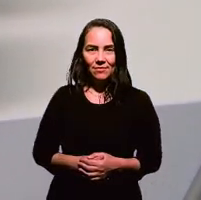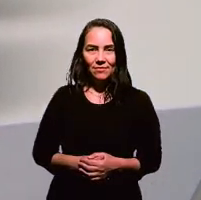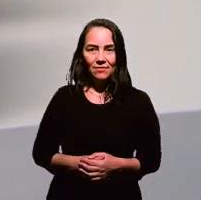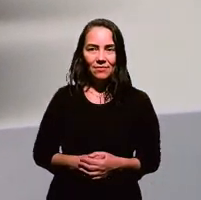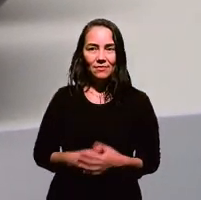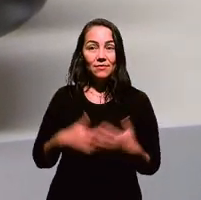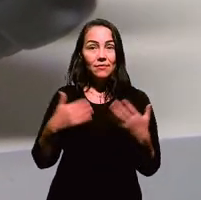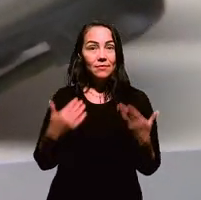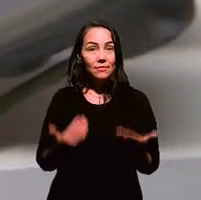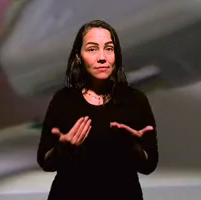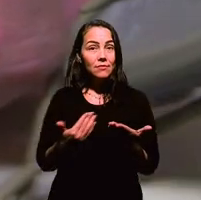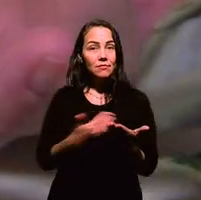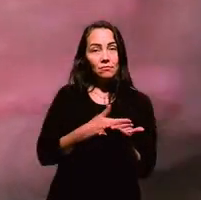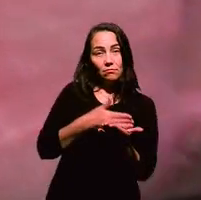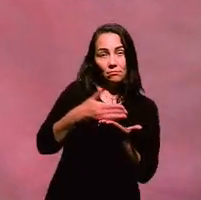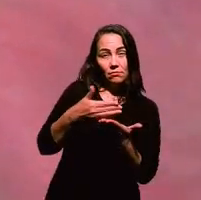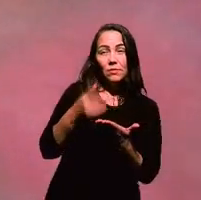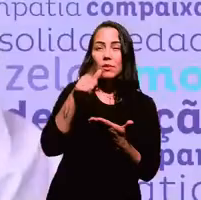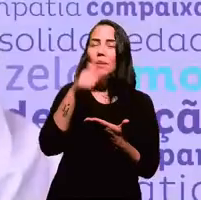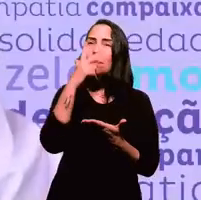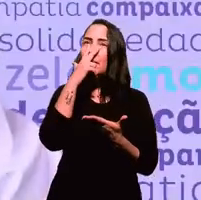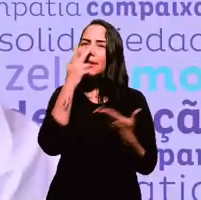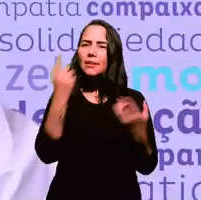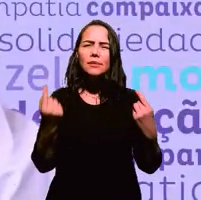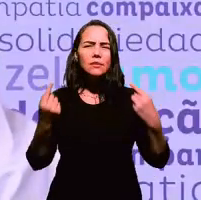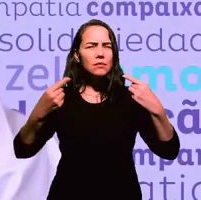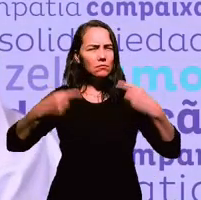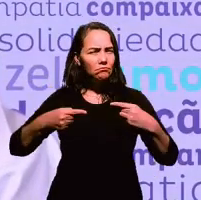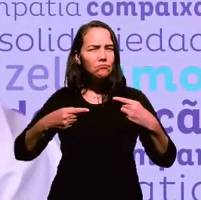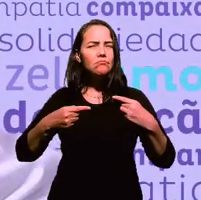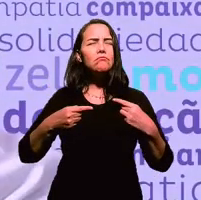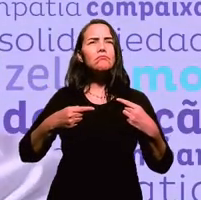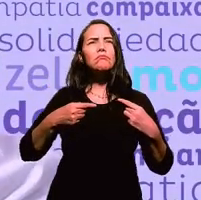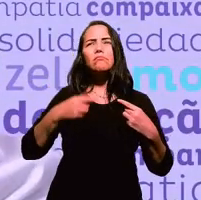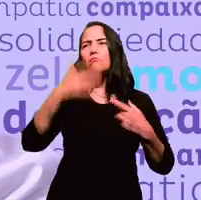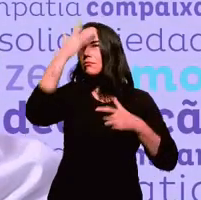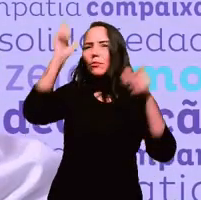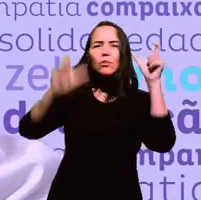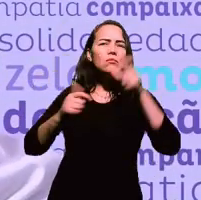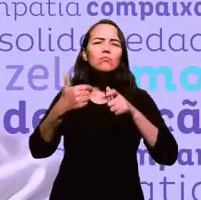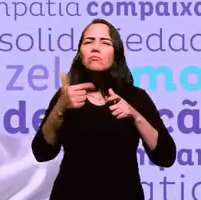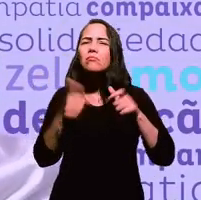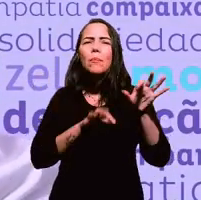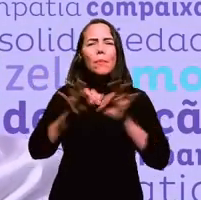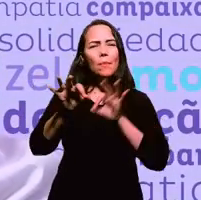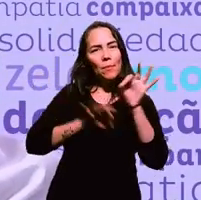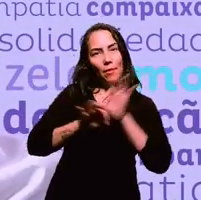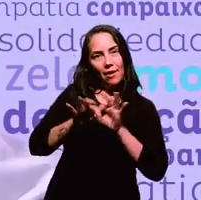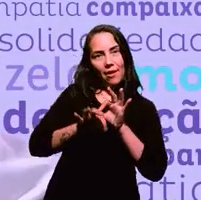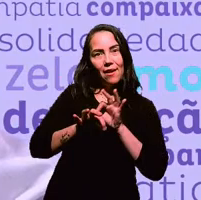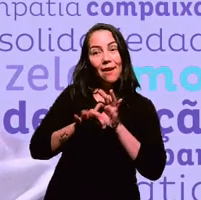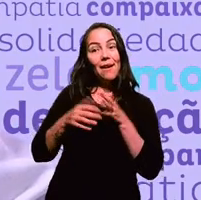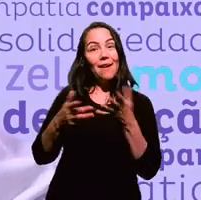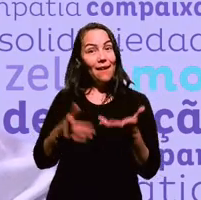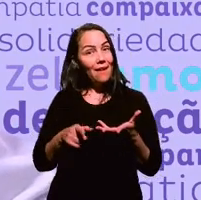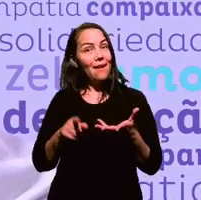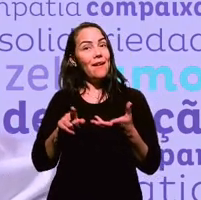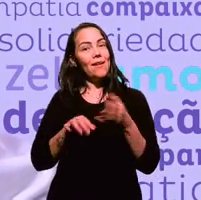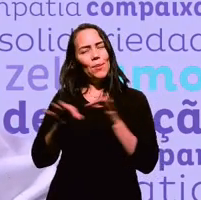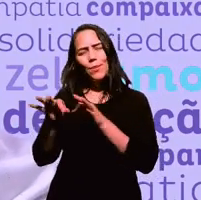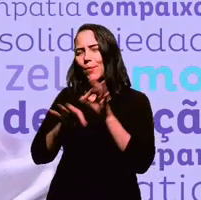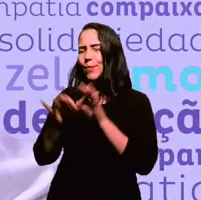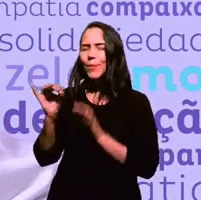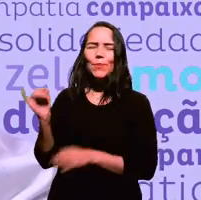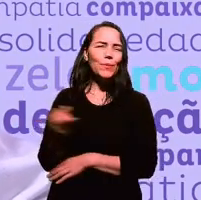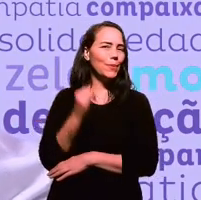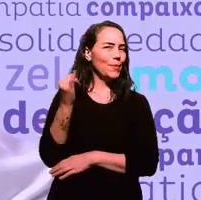Controlar isso no começo foi bem desafiador, assim, né? Acho que ninguém tem muito preparo para isso. Então, a organização é fundamental, né? Muitas coisas